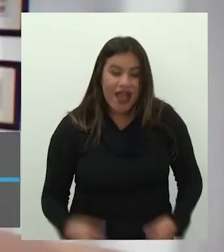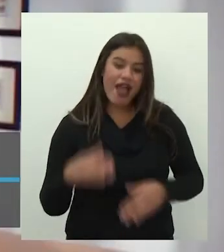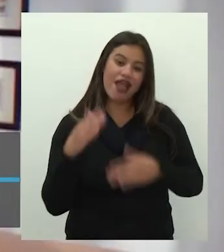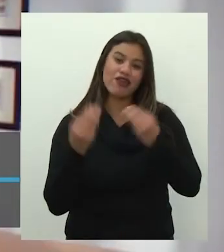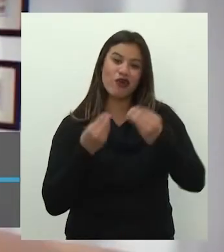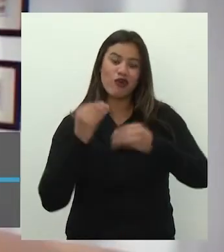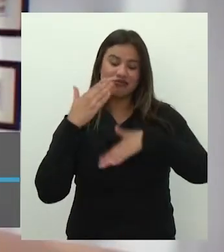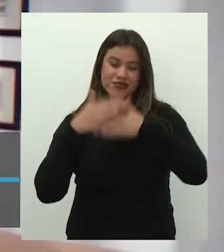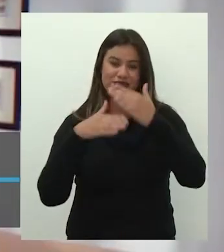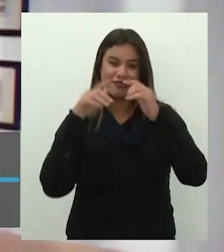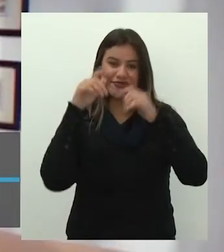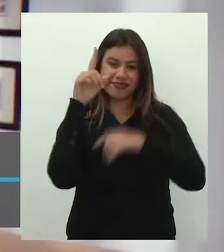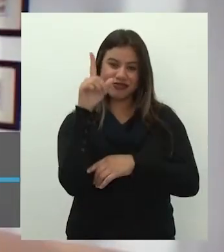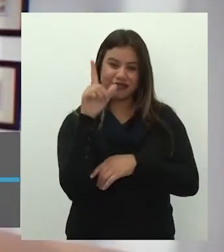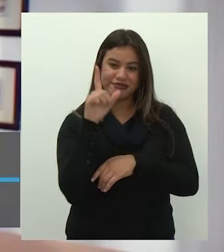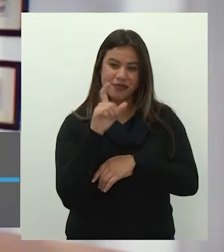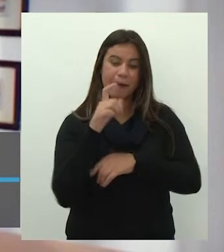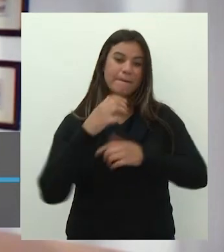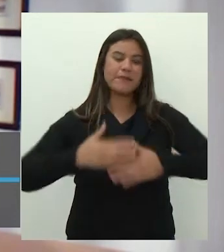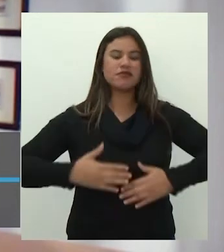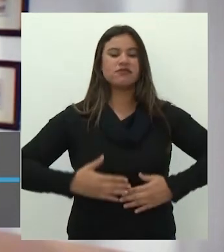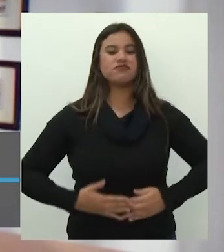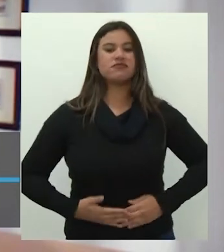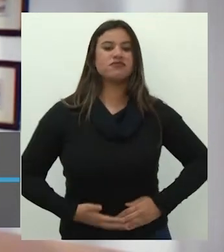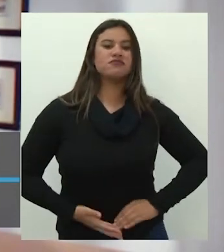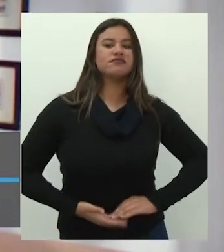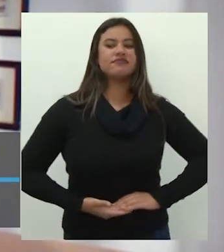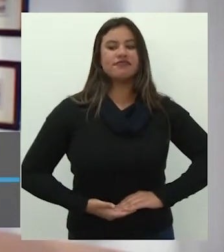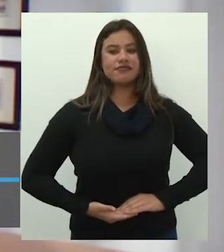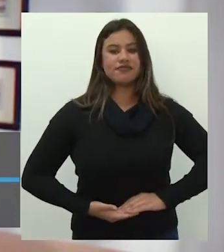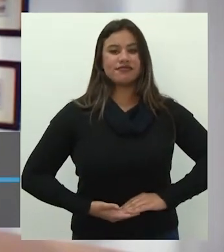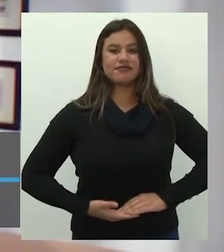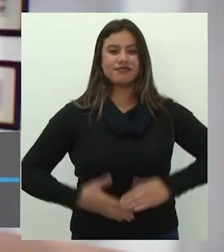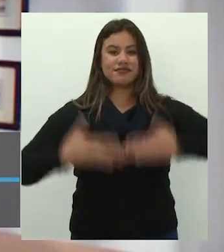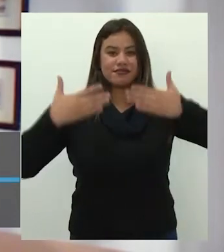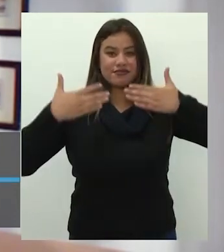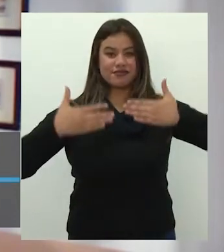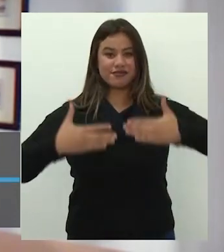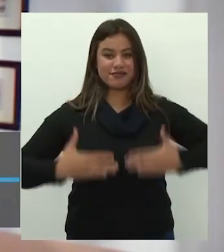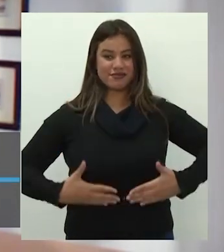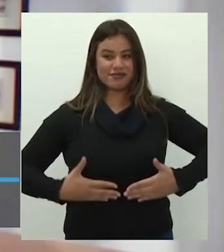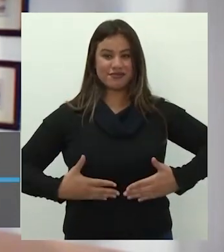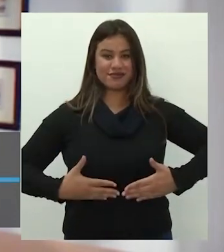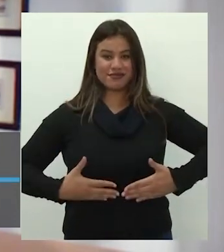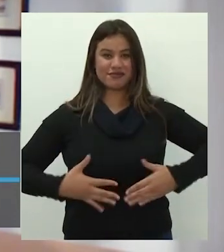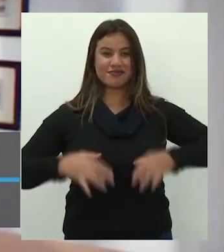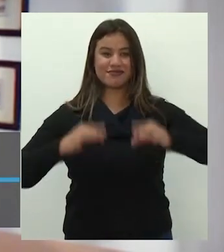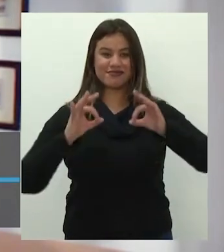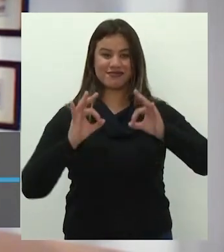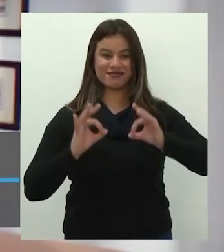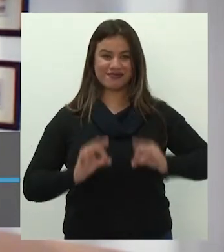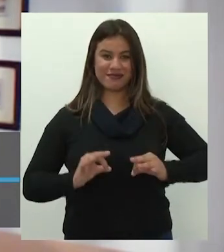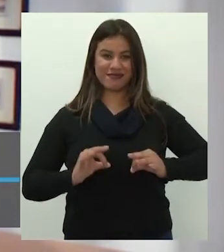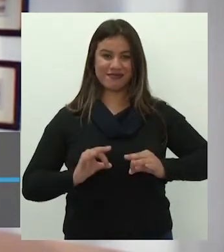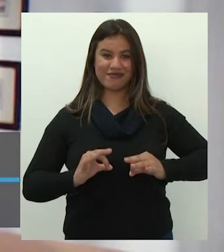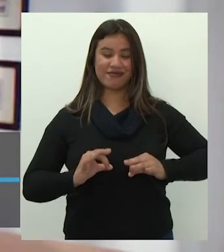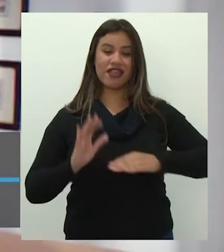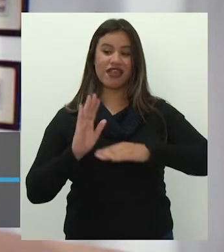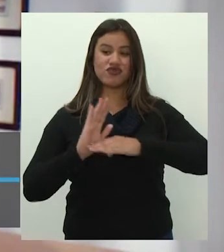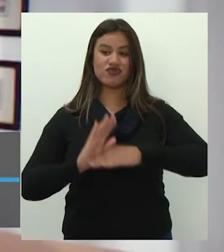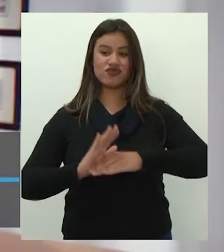nós podemos manter adequada, desde que nós trabalhemos a